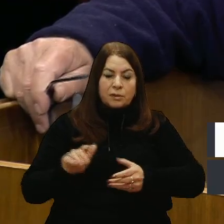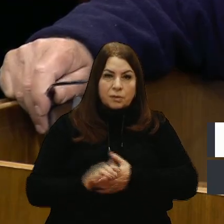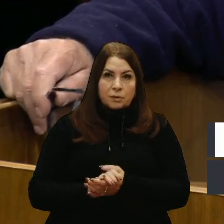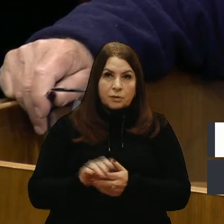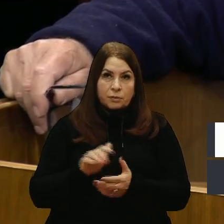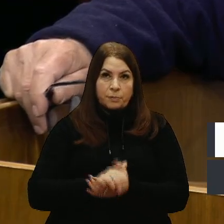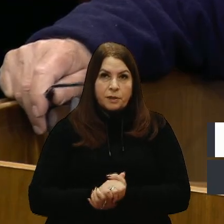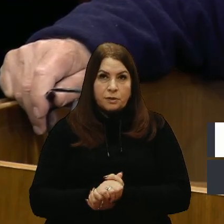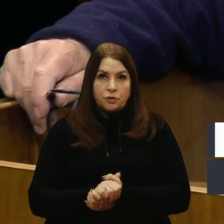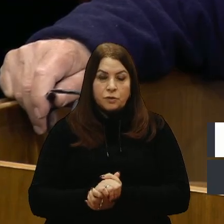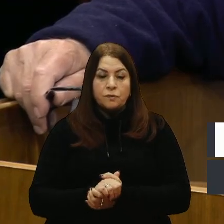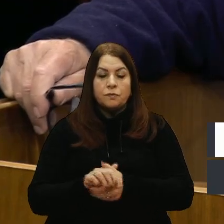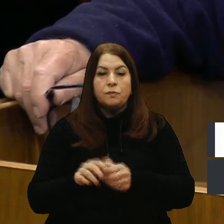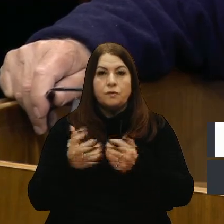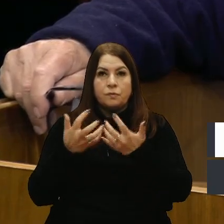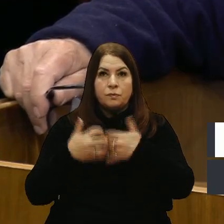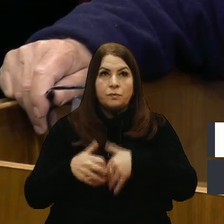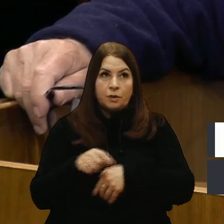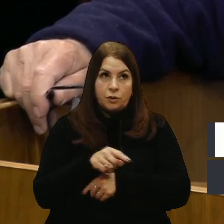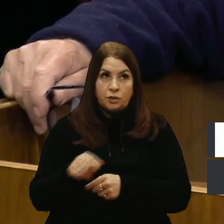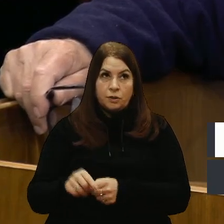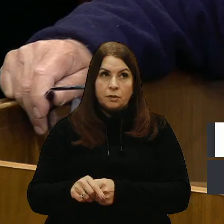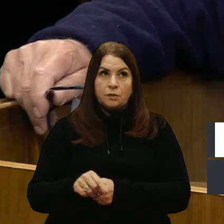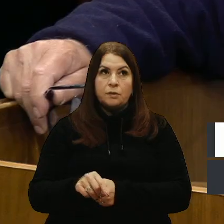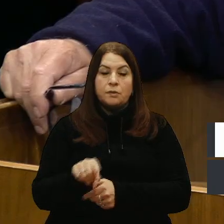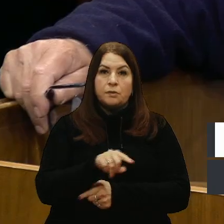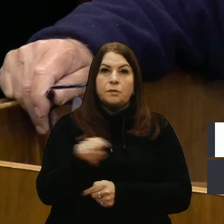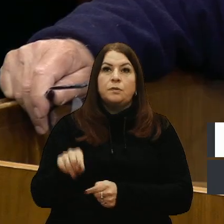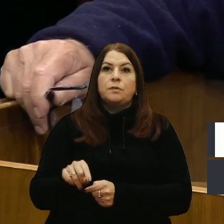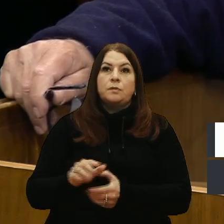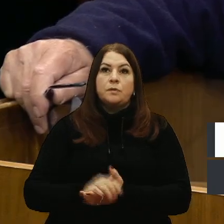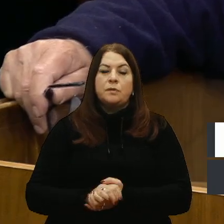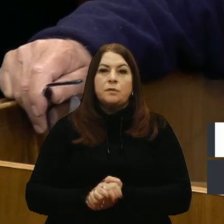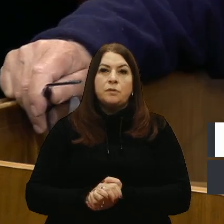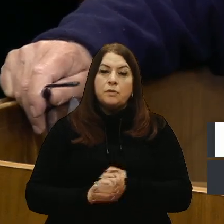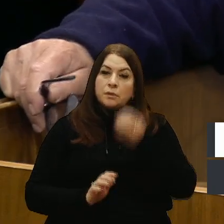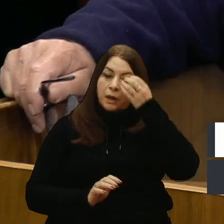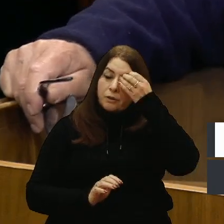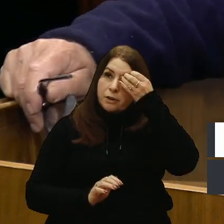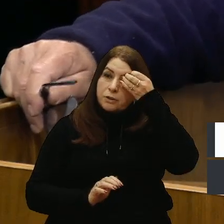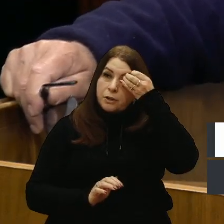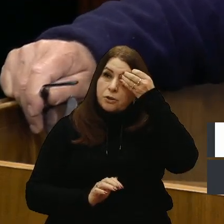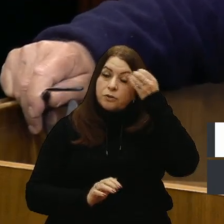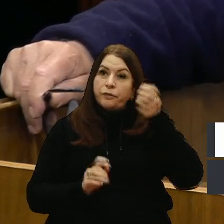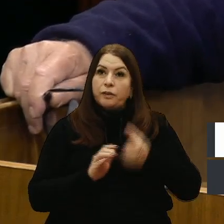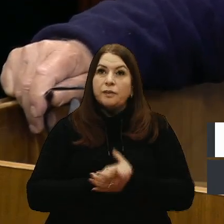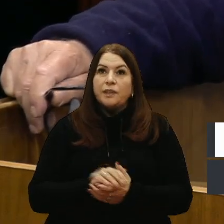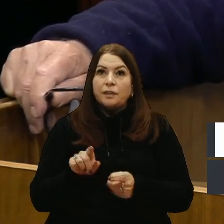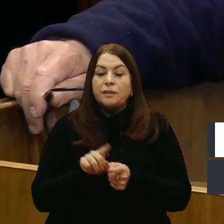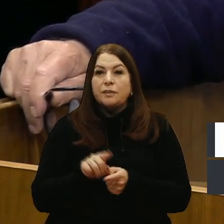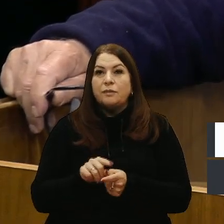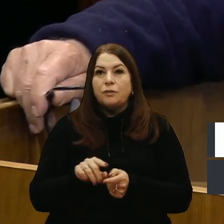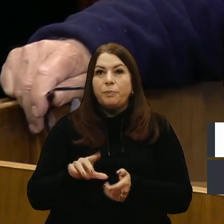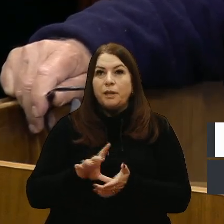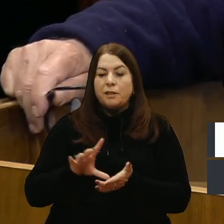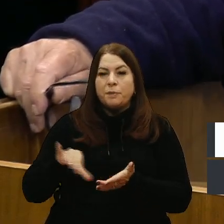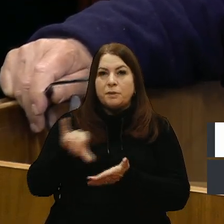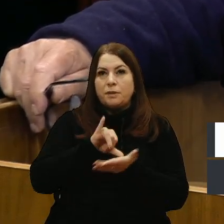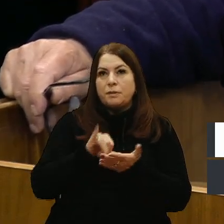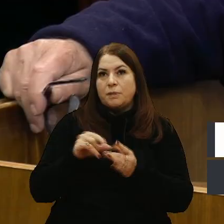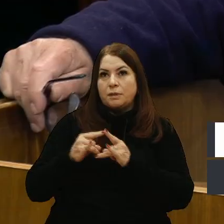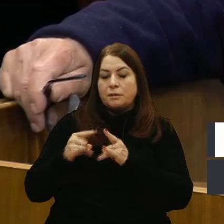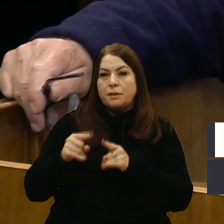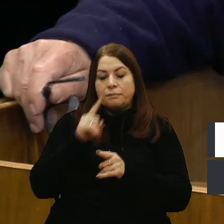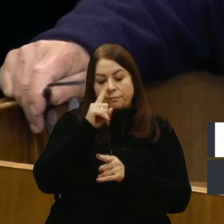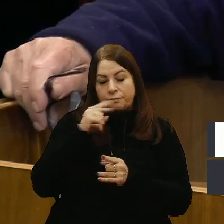50 UBS funcionando, trabalhando, atendendo, vacinando. Nós temos também nas praças, clubes de